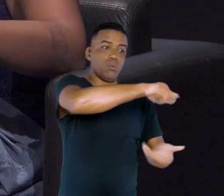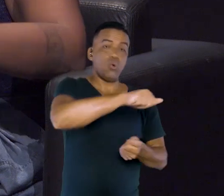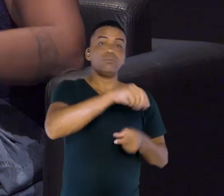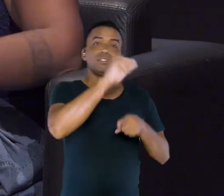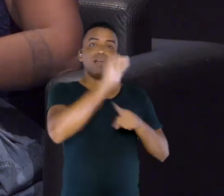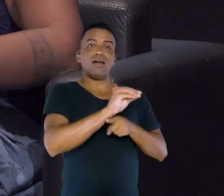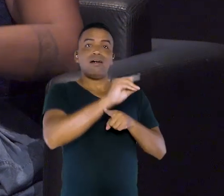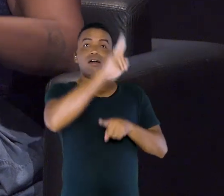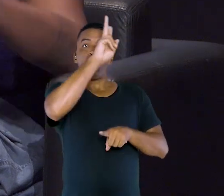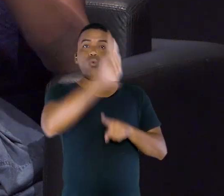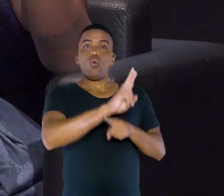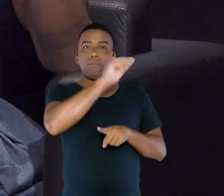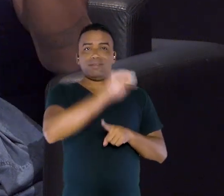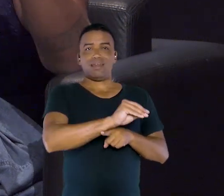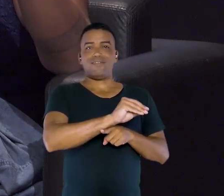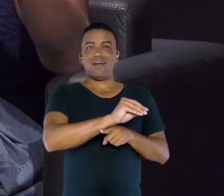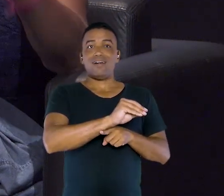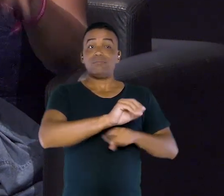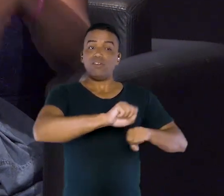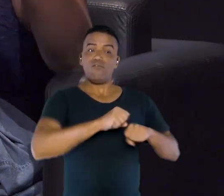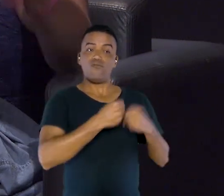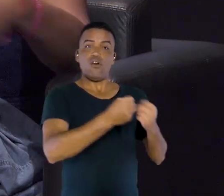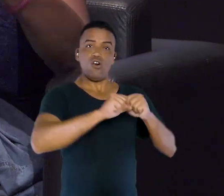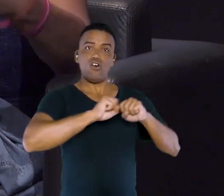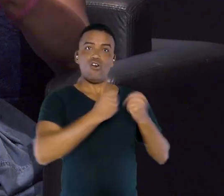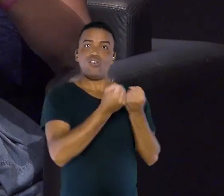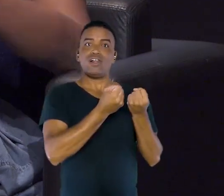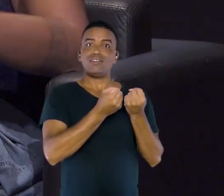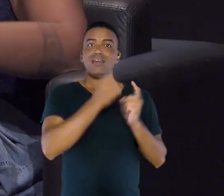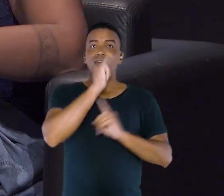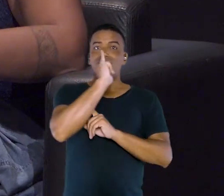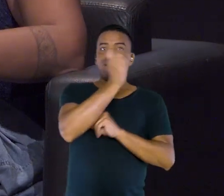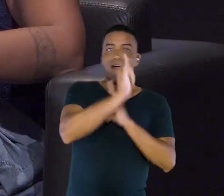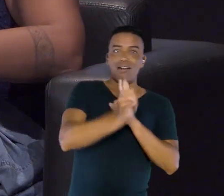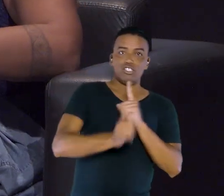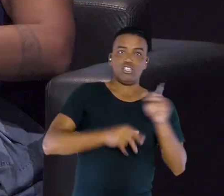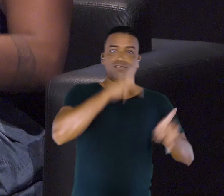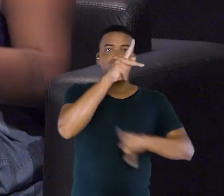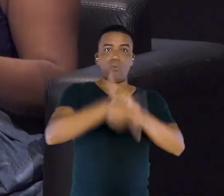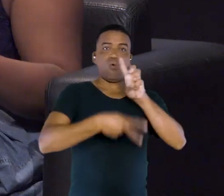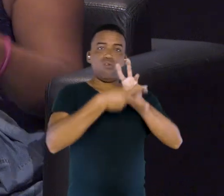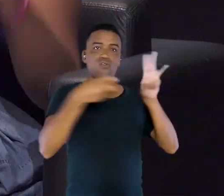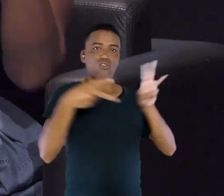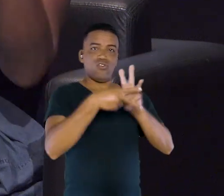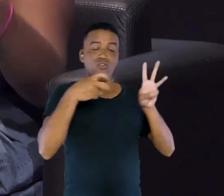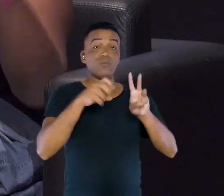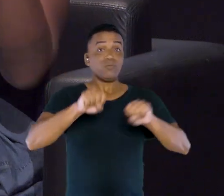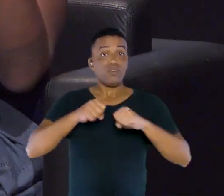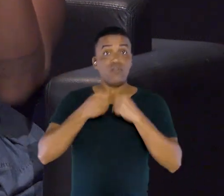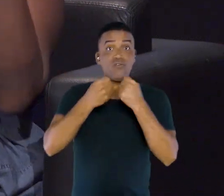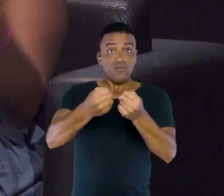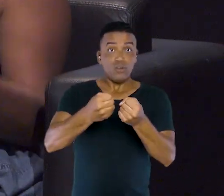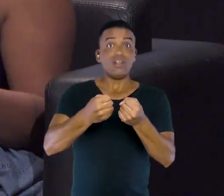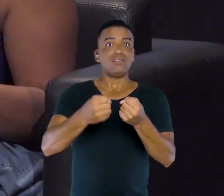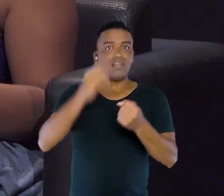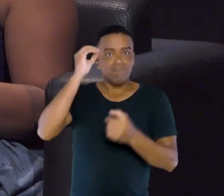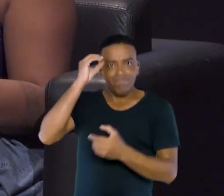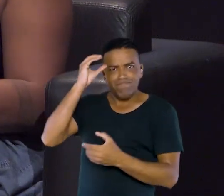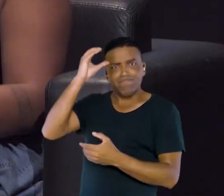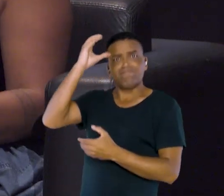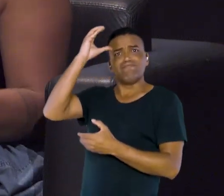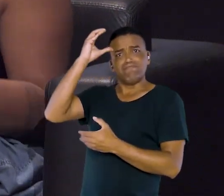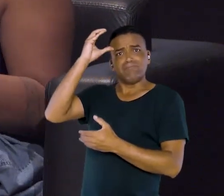estar preservado e que a gente precisa fortalecer mais essas narrativas, fortalecer